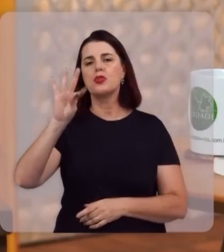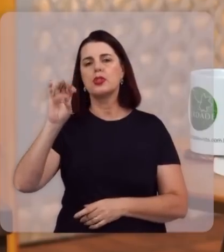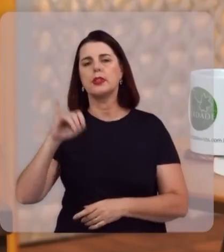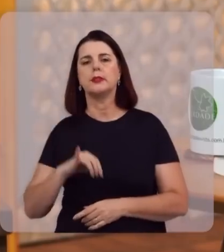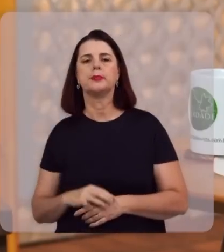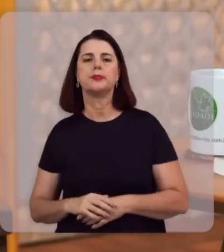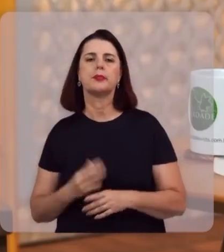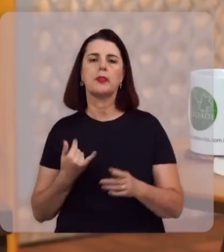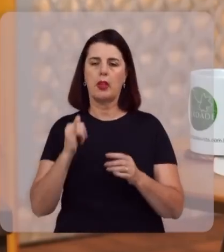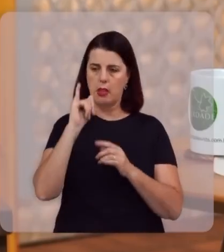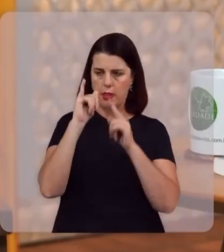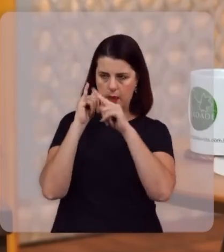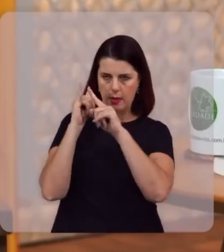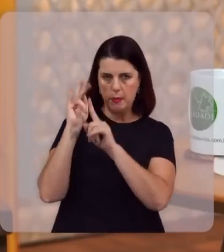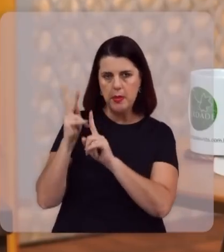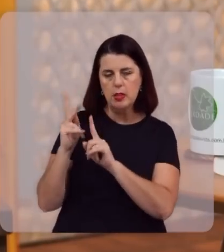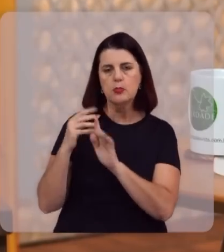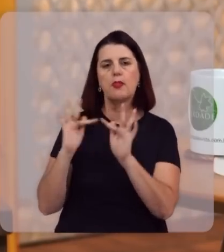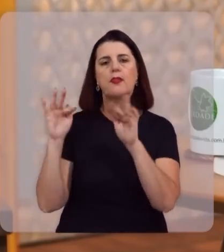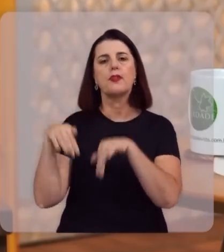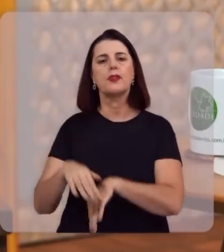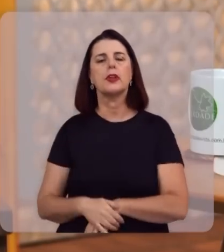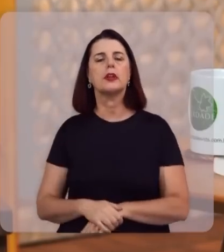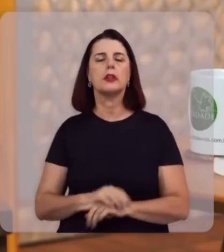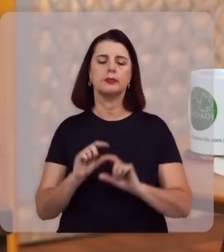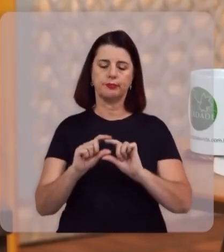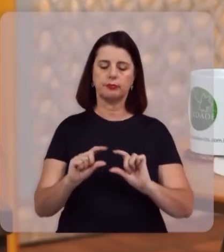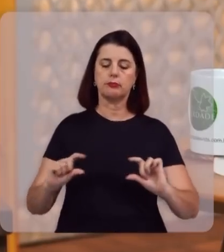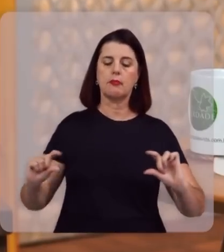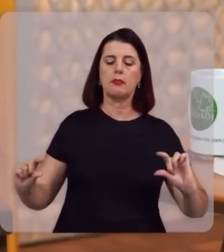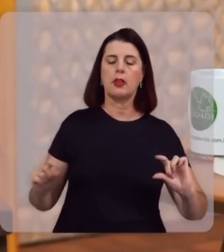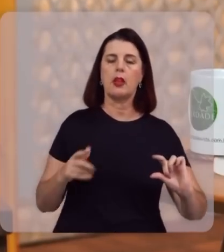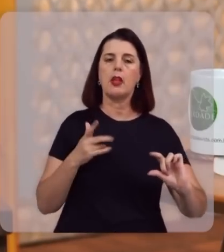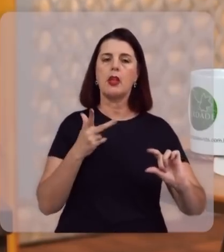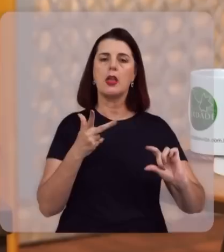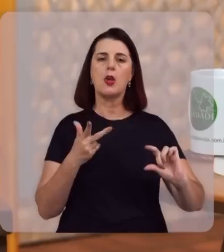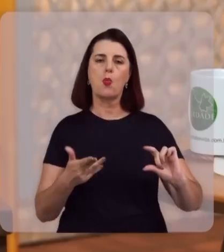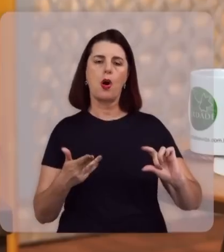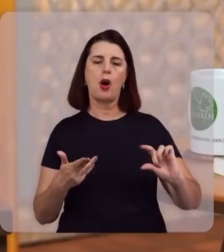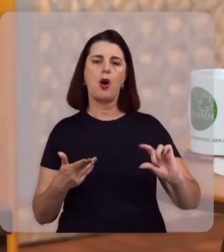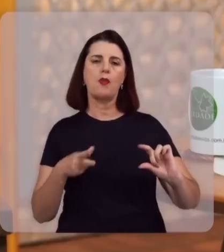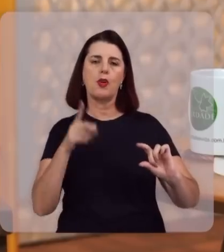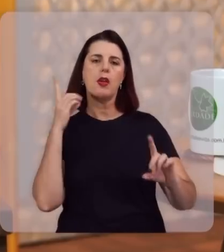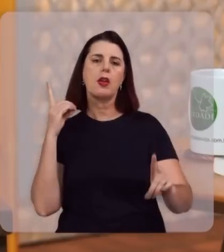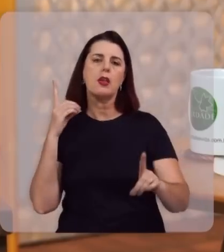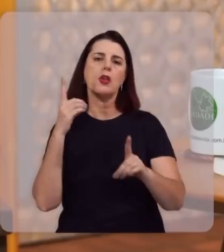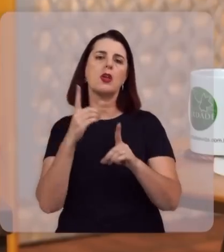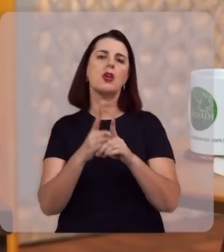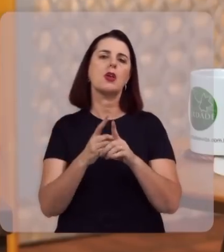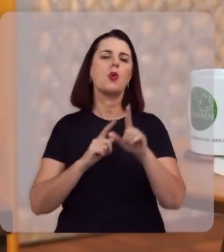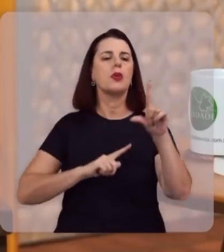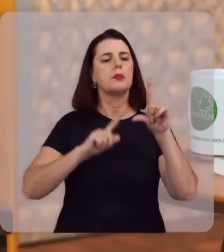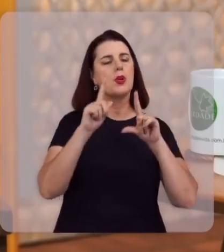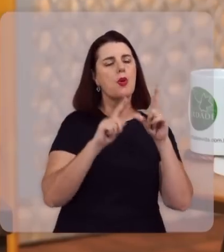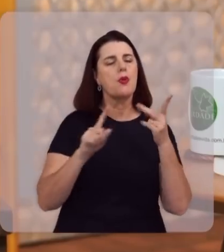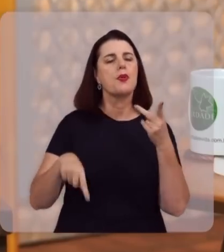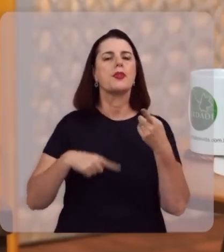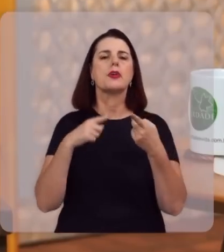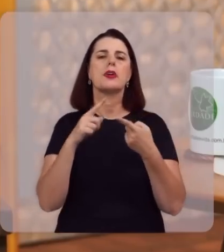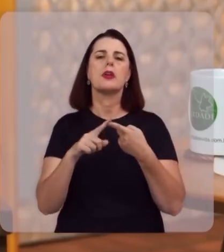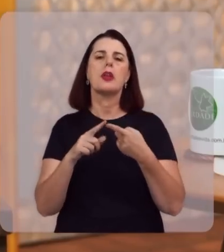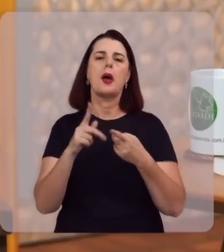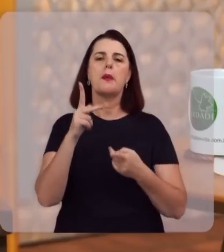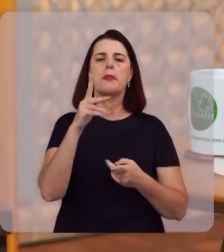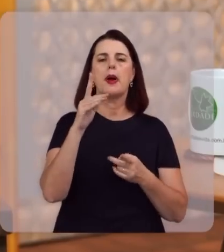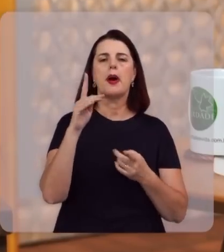navegador, multi com i no final, como está aparecendo aqui na tela, .ipb.org.br. Você encontra ali vários